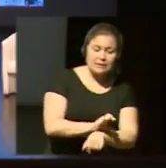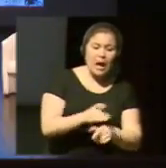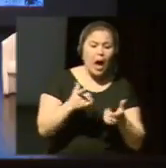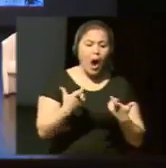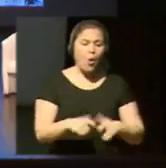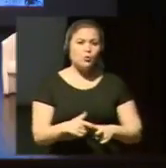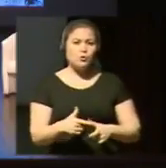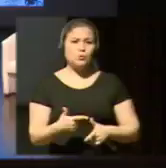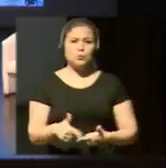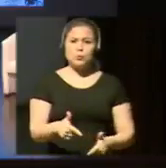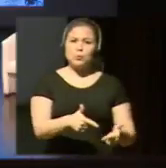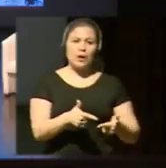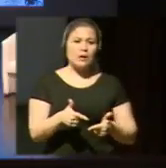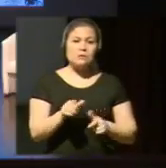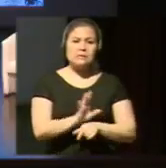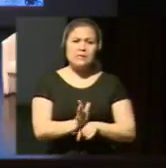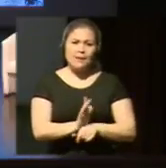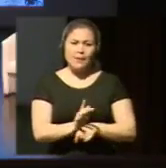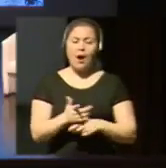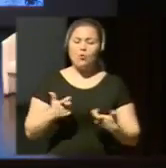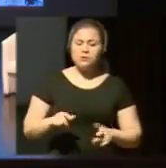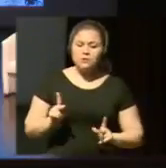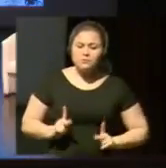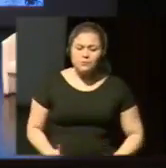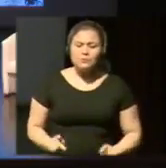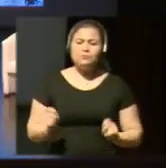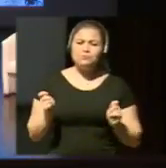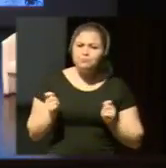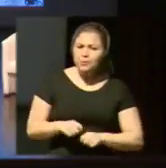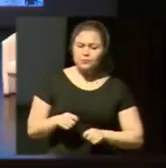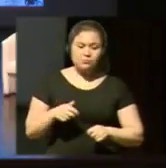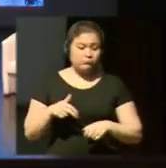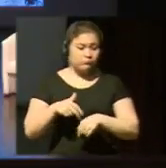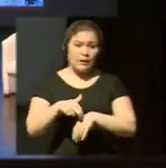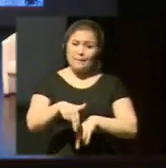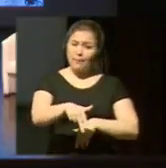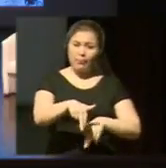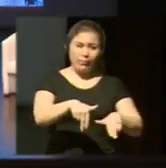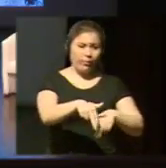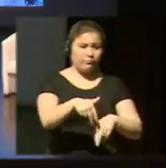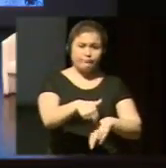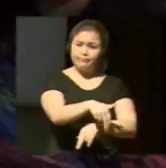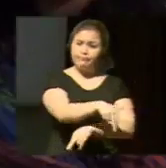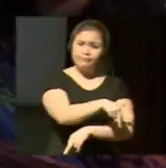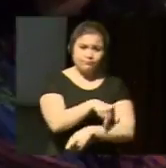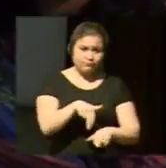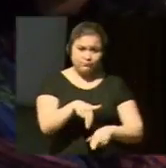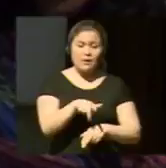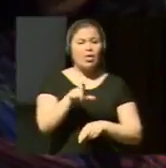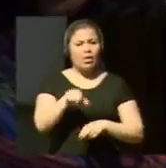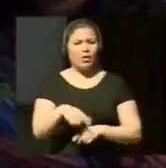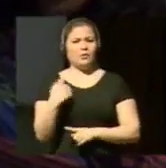não há cinema normalmente, onde as pessoas possam ir a pé. Isso é importante.